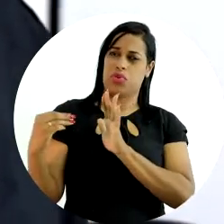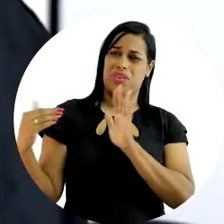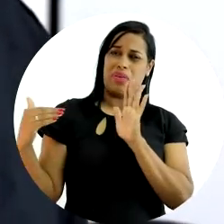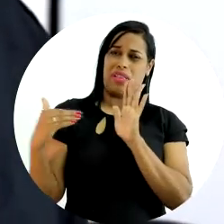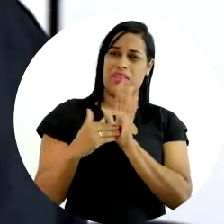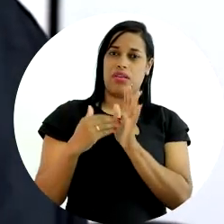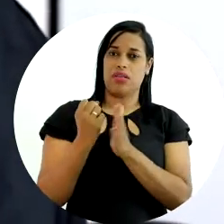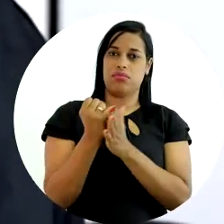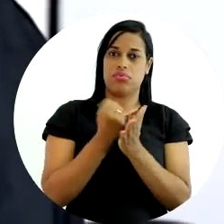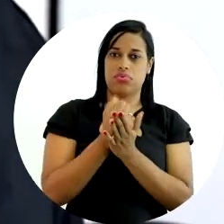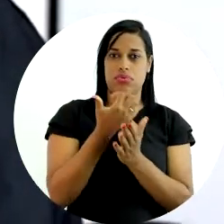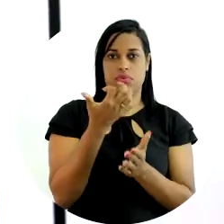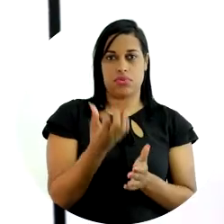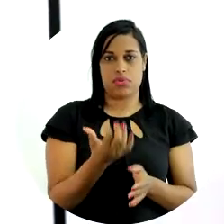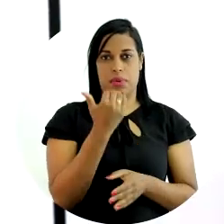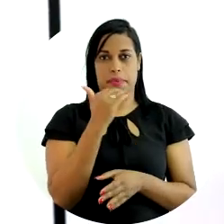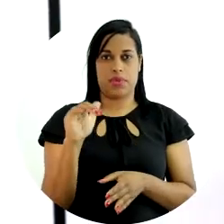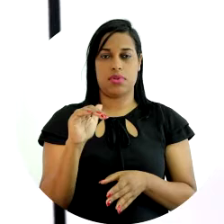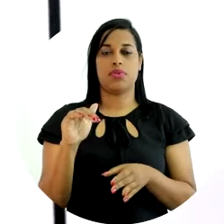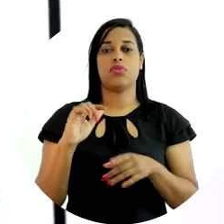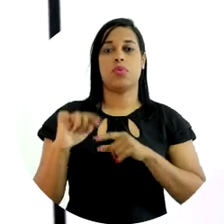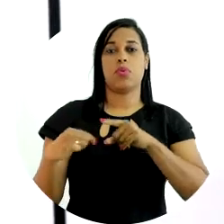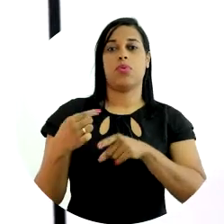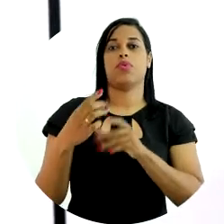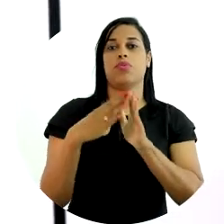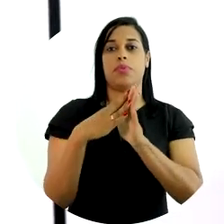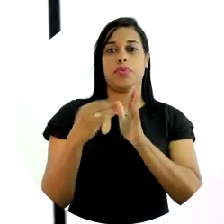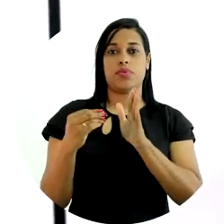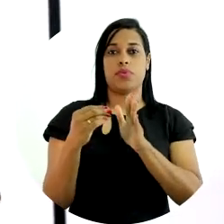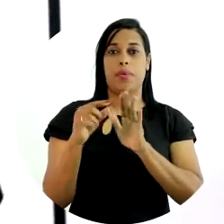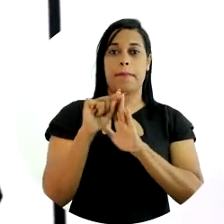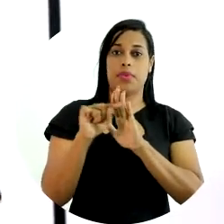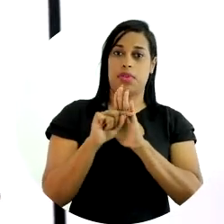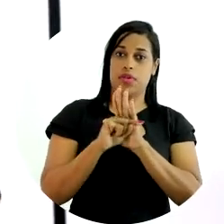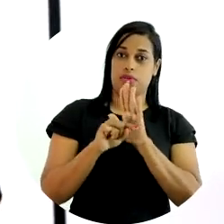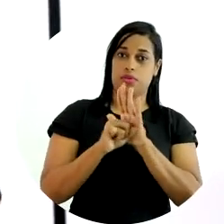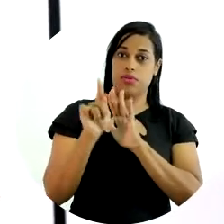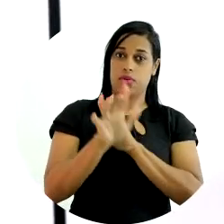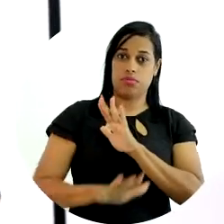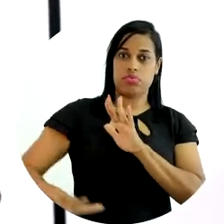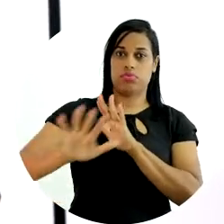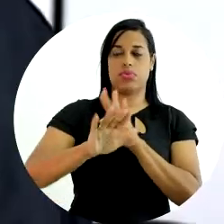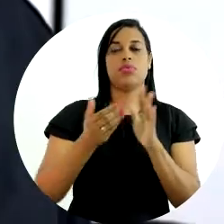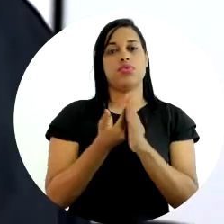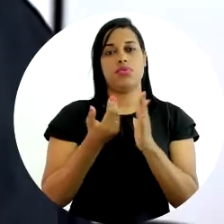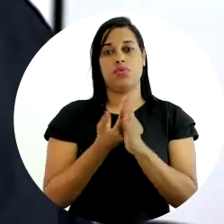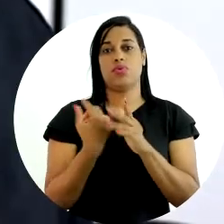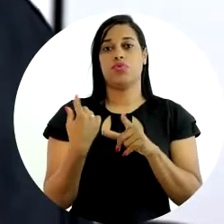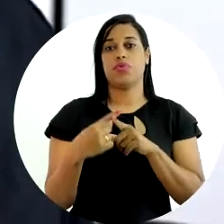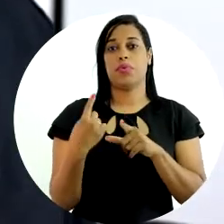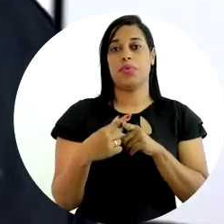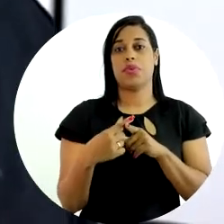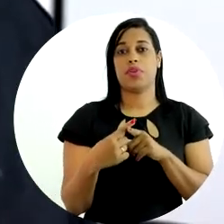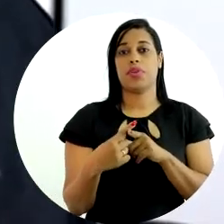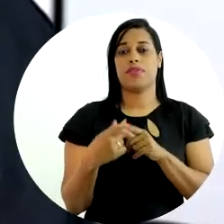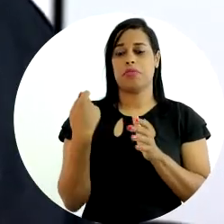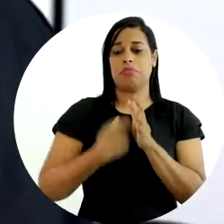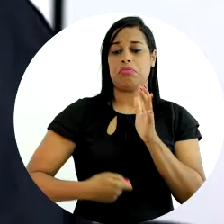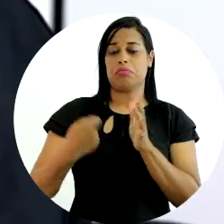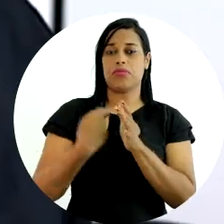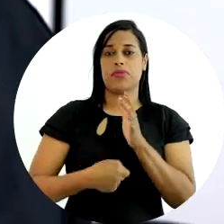Esse modelo seguiu até a metade do século XVI, depois foi substituído por um outro modelo chamado Plano Geral de Estudos, porque